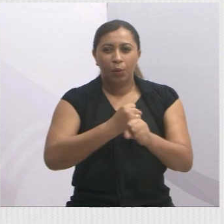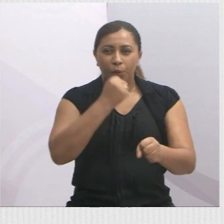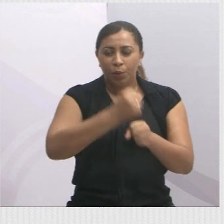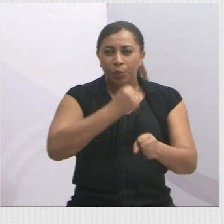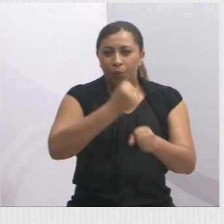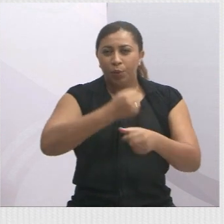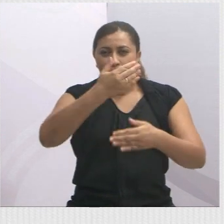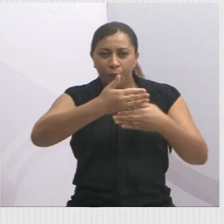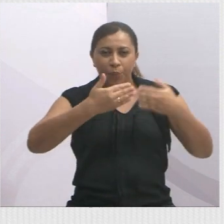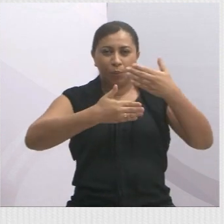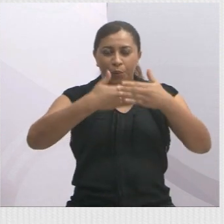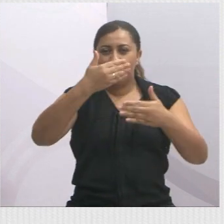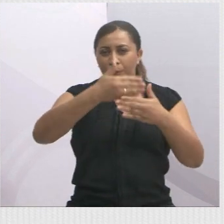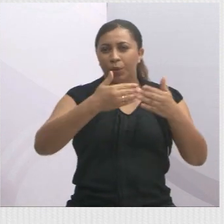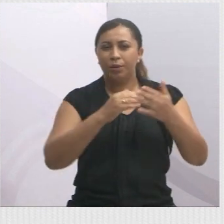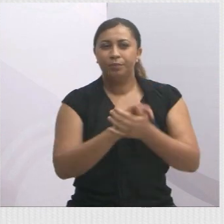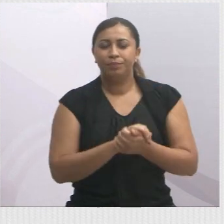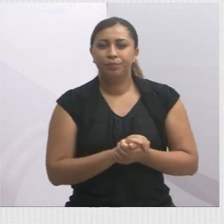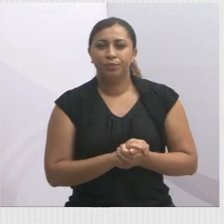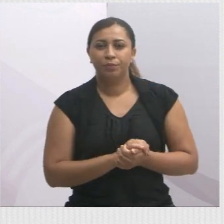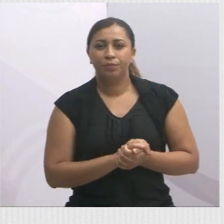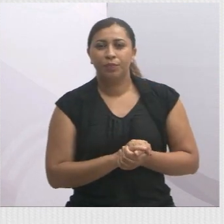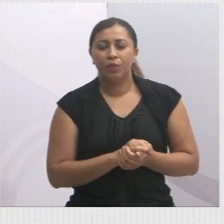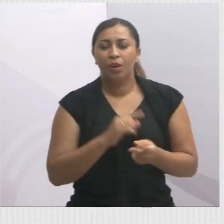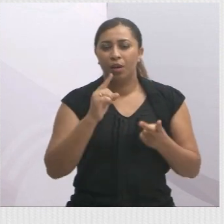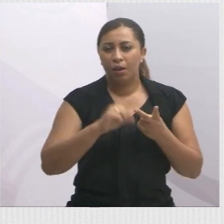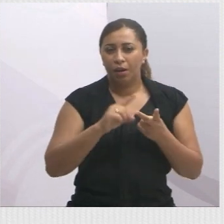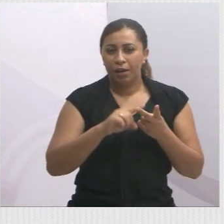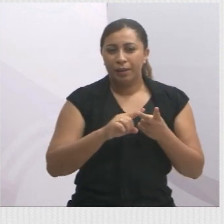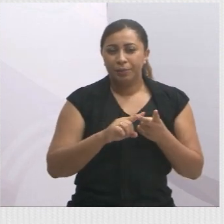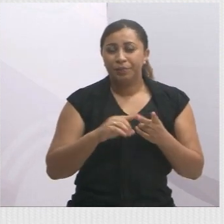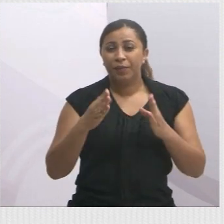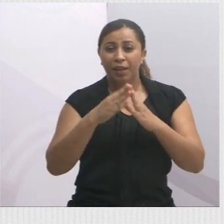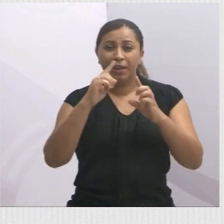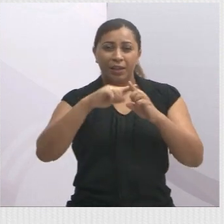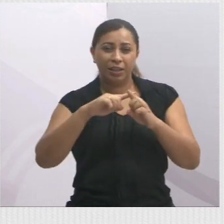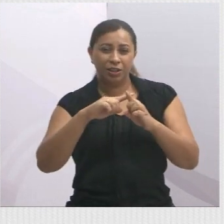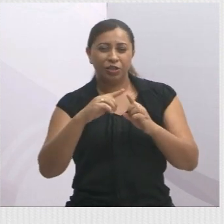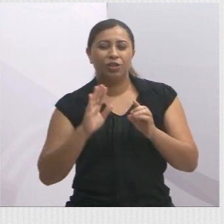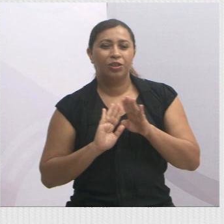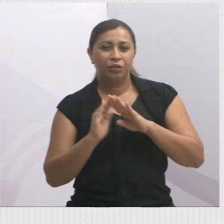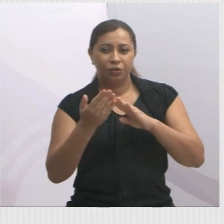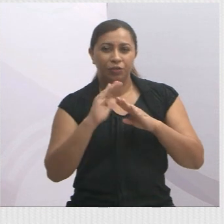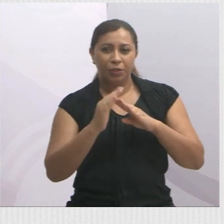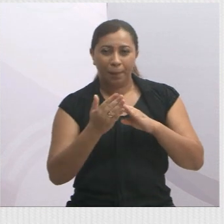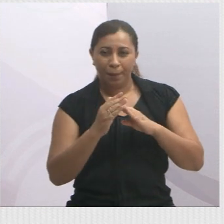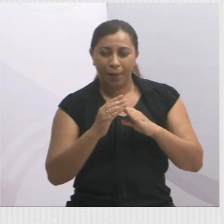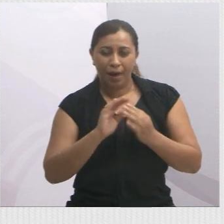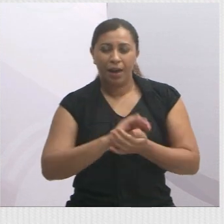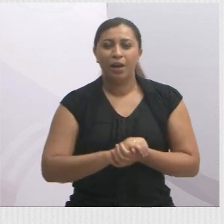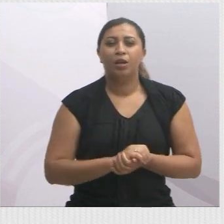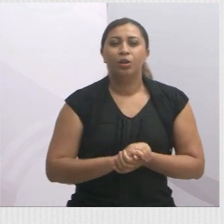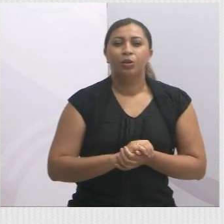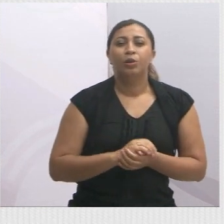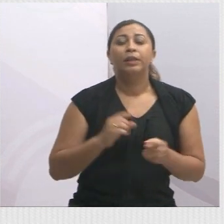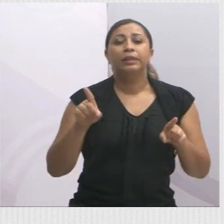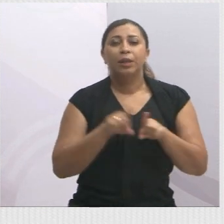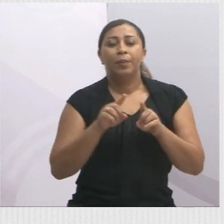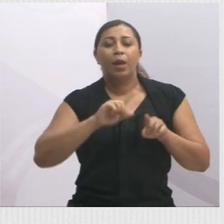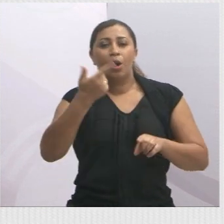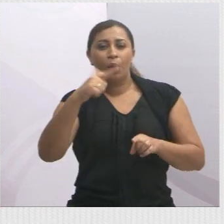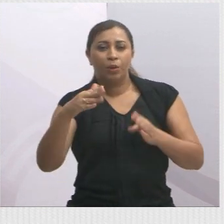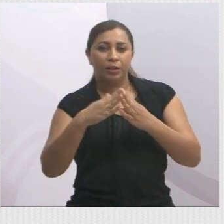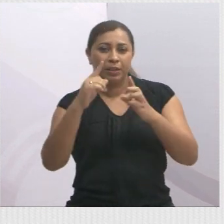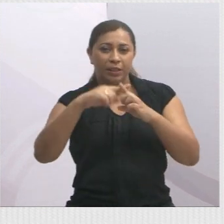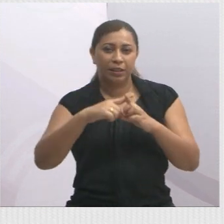construção, a congregação do Pagador de Andrade e um ponto de pregação no Jardim Jacinto. No mesmo